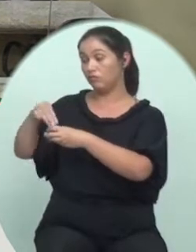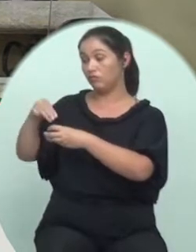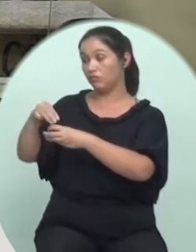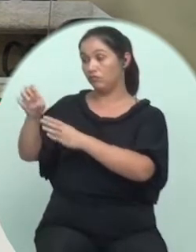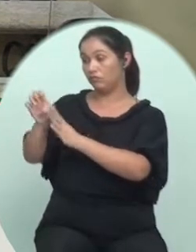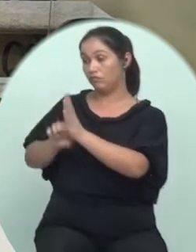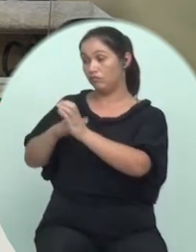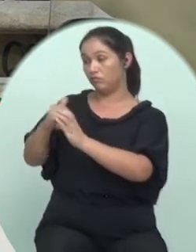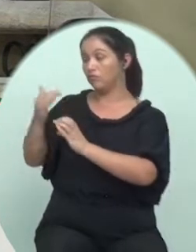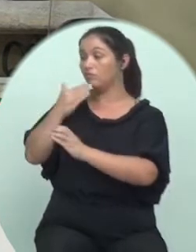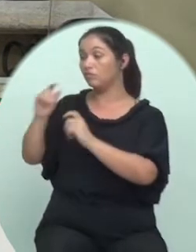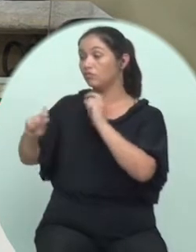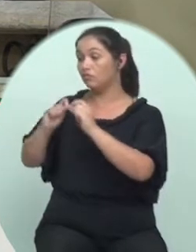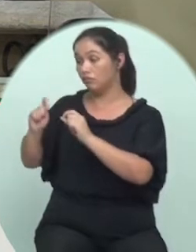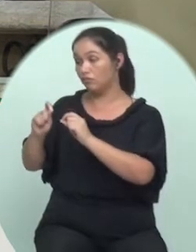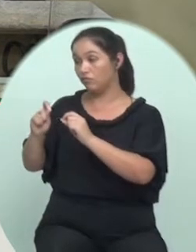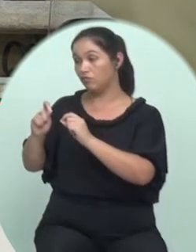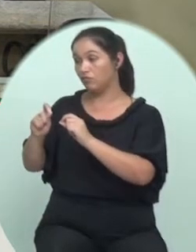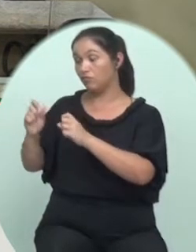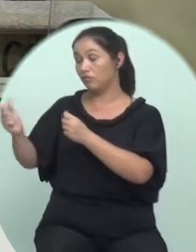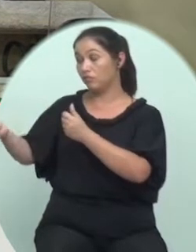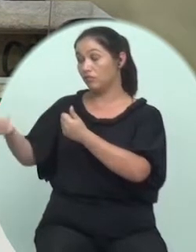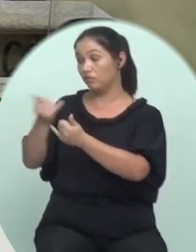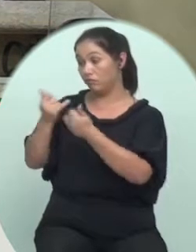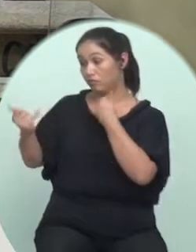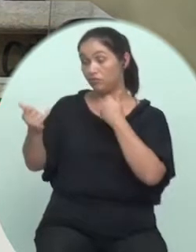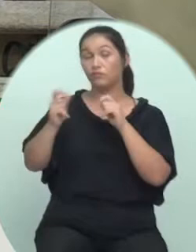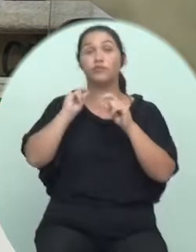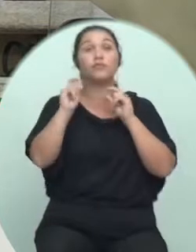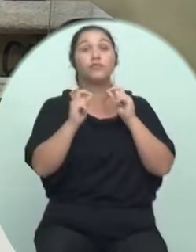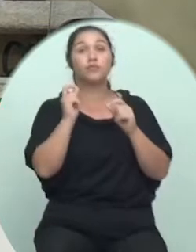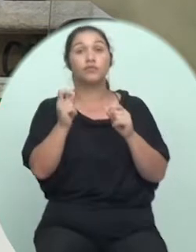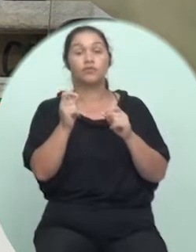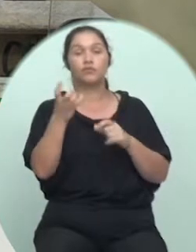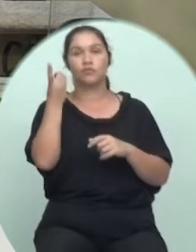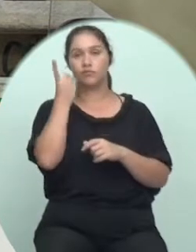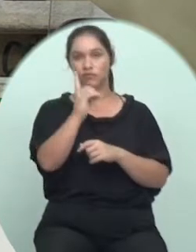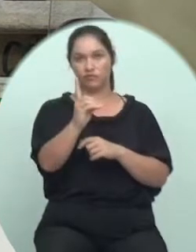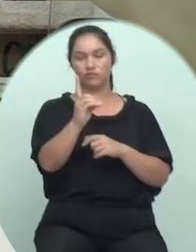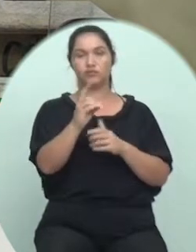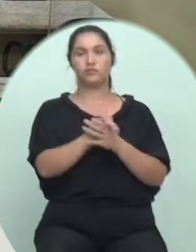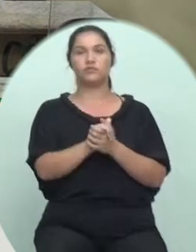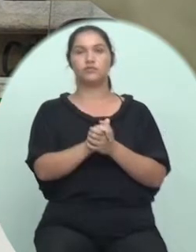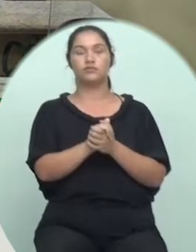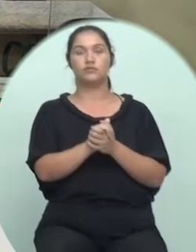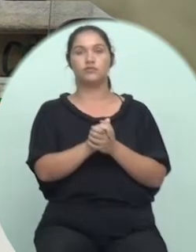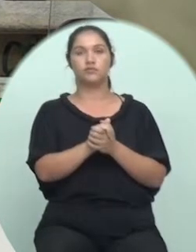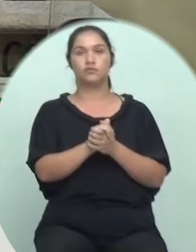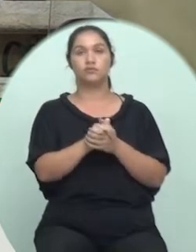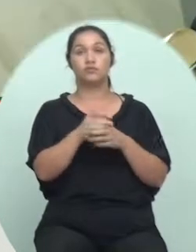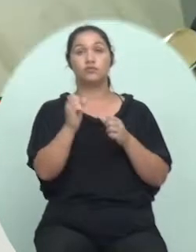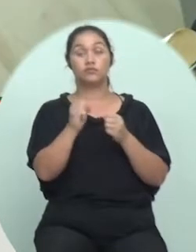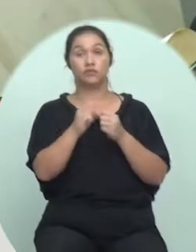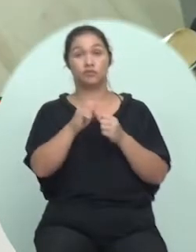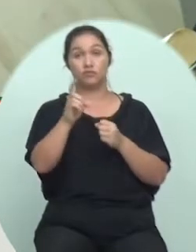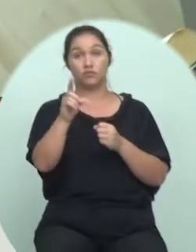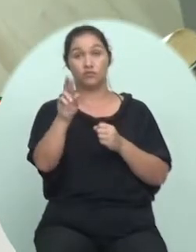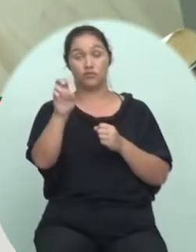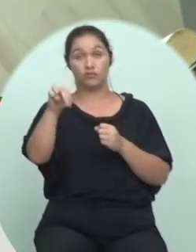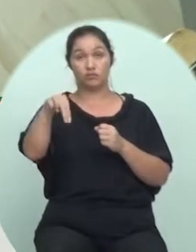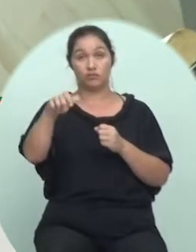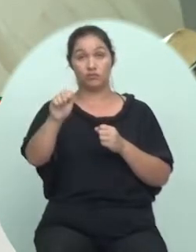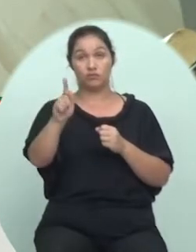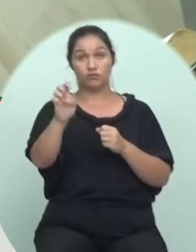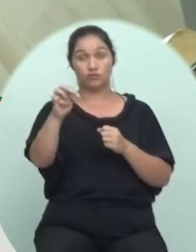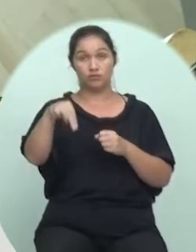Municipal solicitando que seja informada esta Casa Legislativa quando será realizada a drenagem e